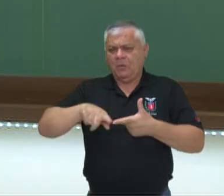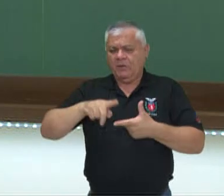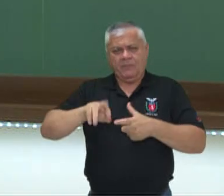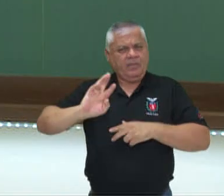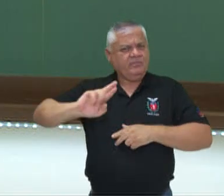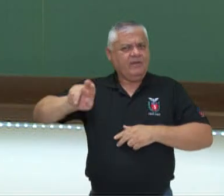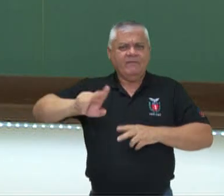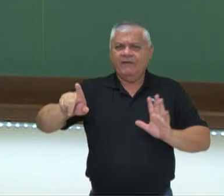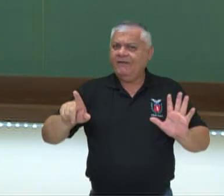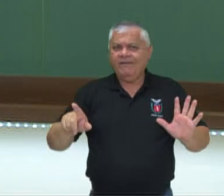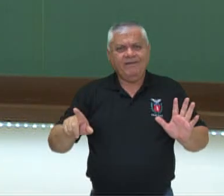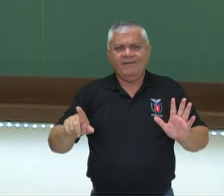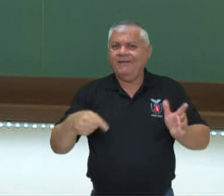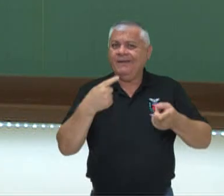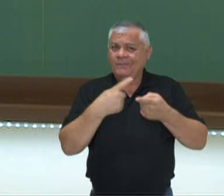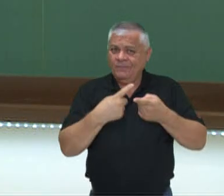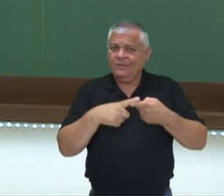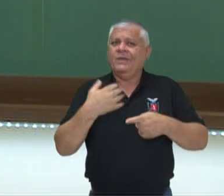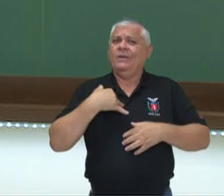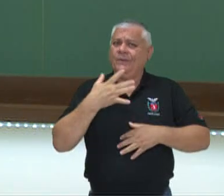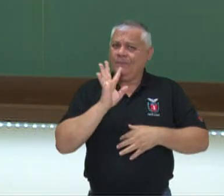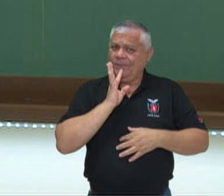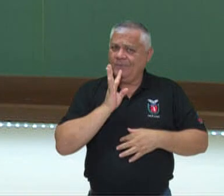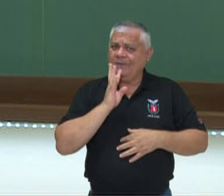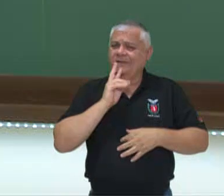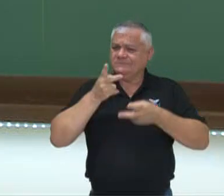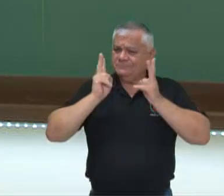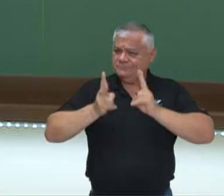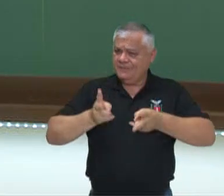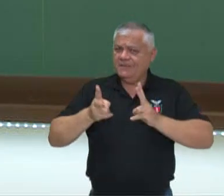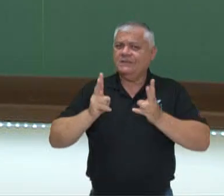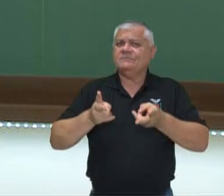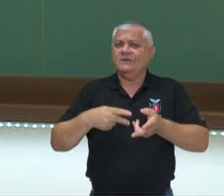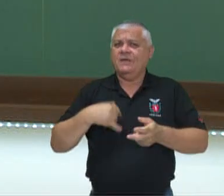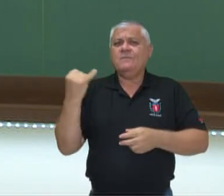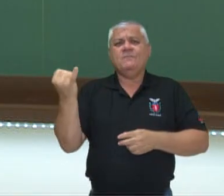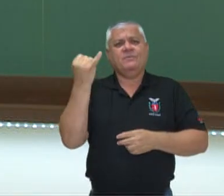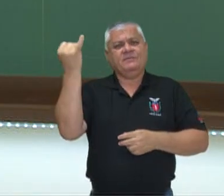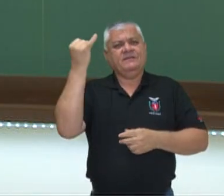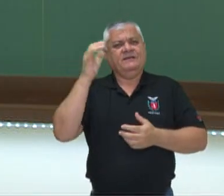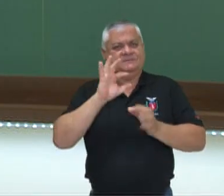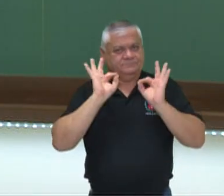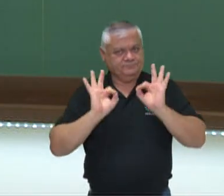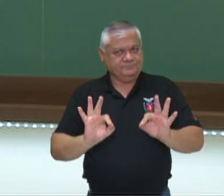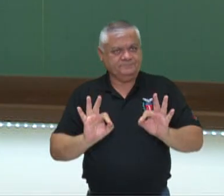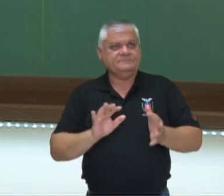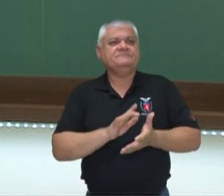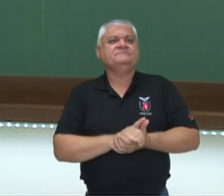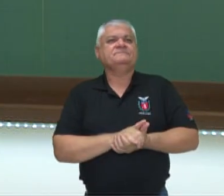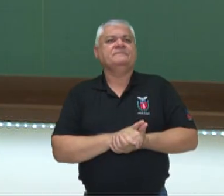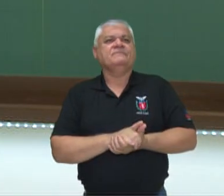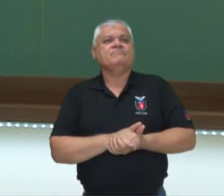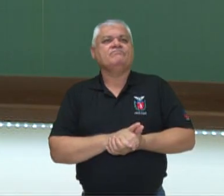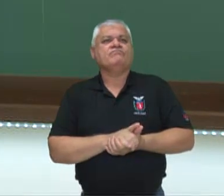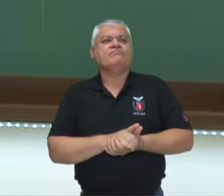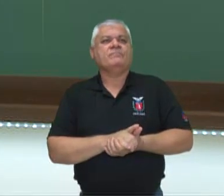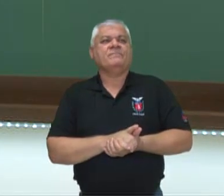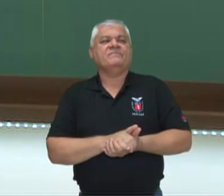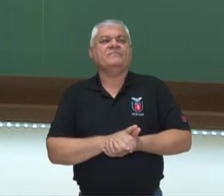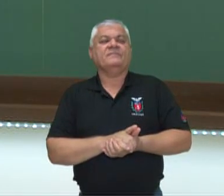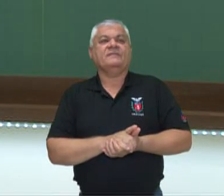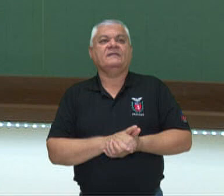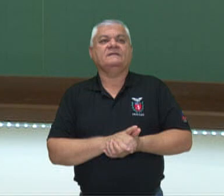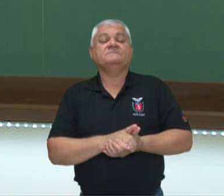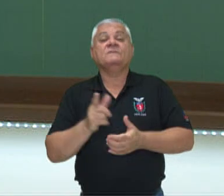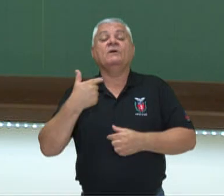problema. Por quê? Porque nós podemos conhecer aquilo que é essencial, certo? Vamos seguindo aqui então agora com